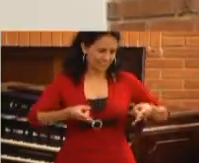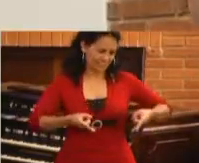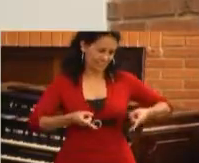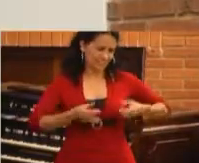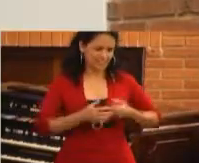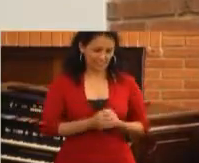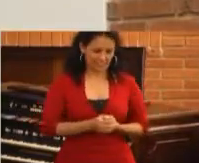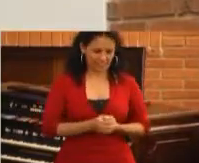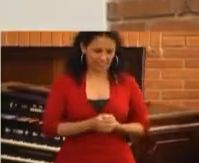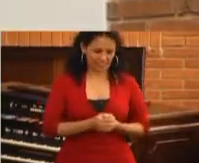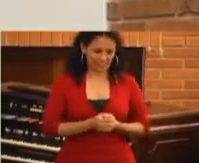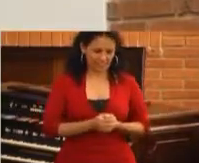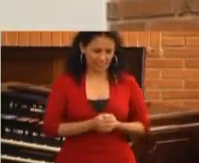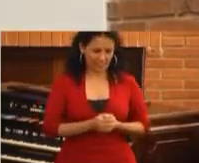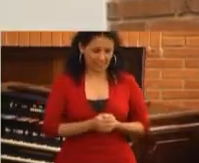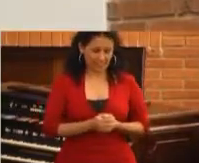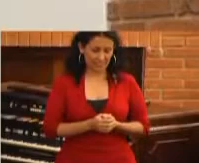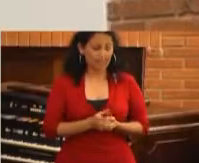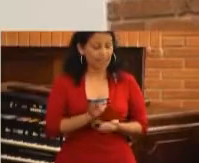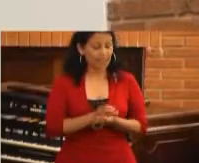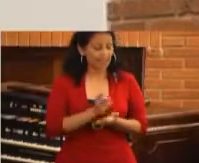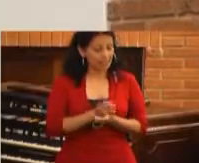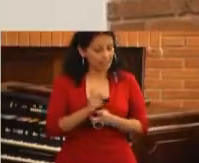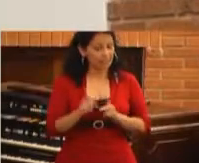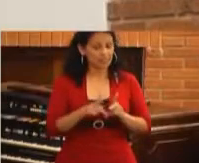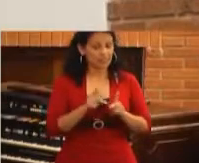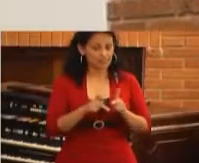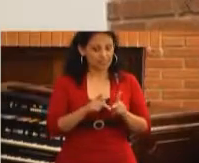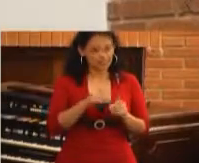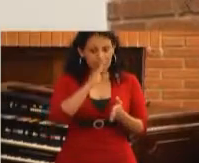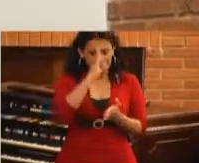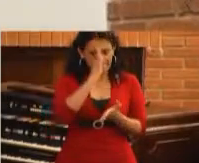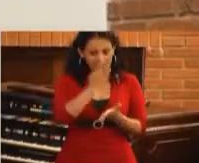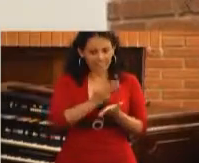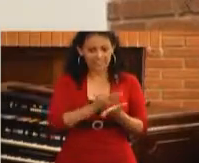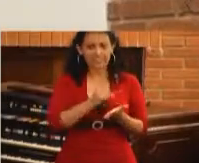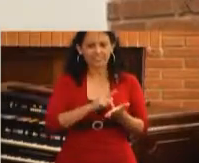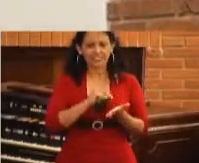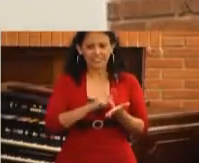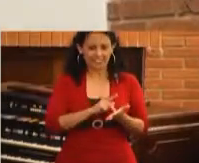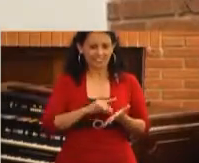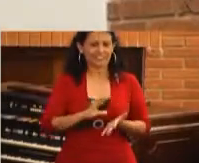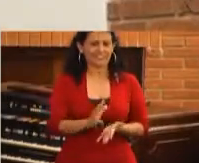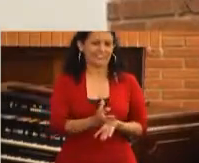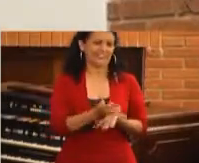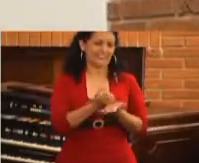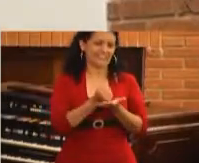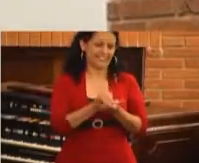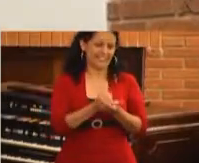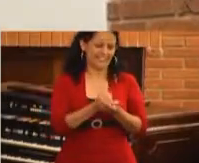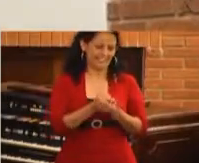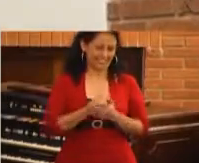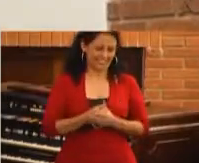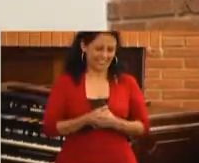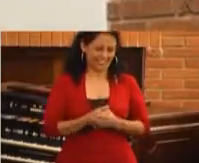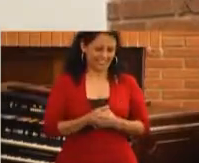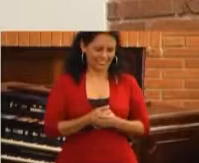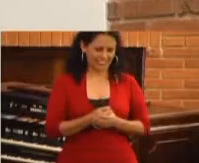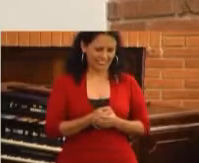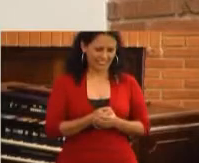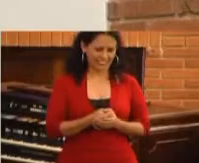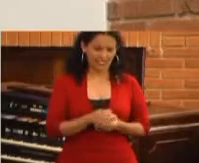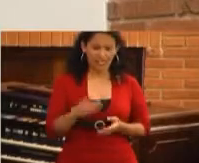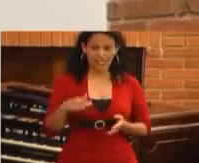Nós vamos ter surpresas. Como dizia Matthew Henry, eu vou ter 3